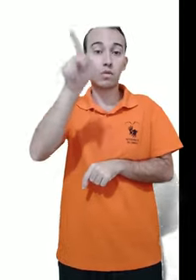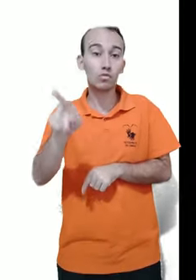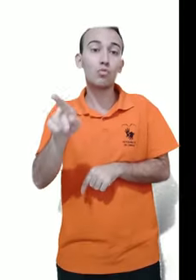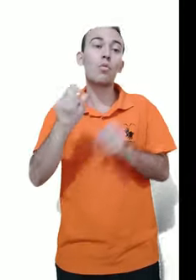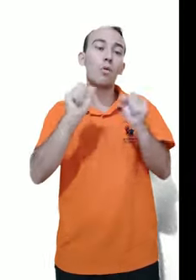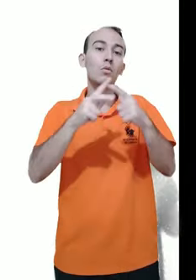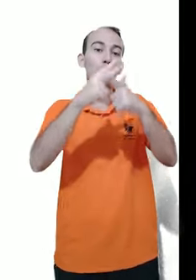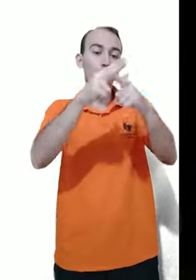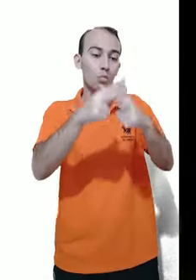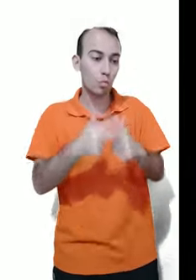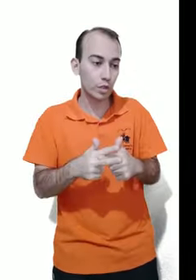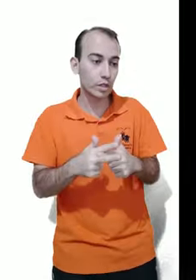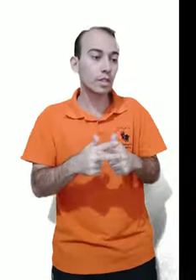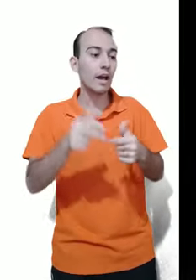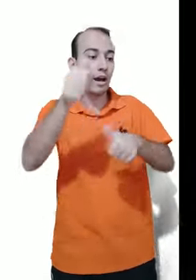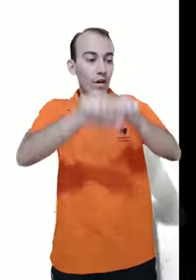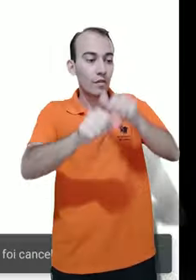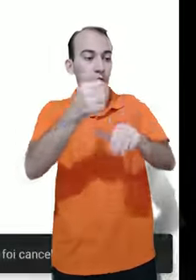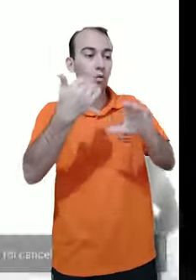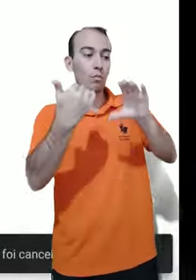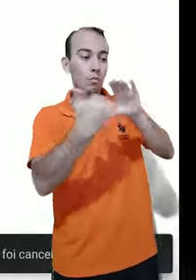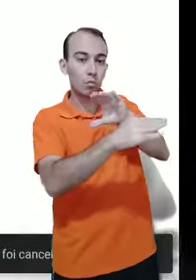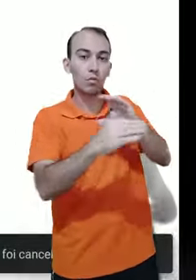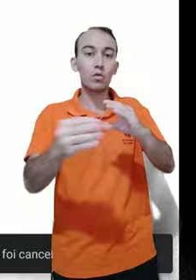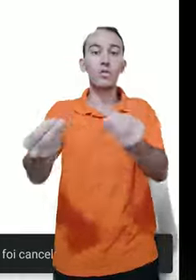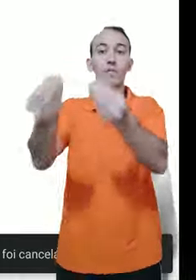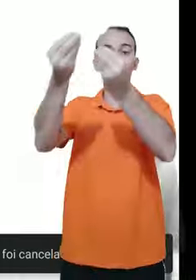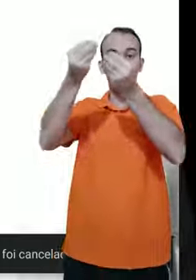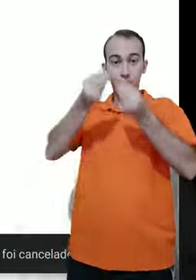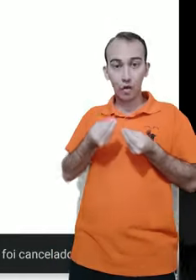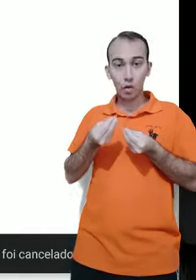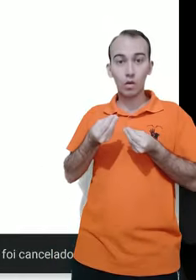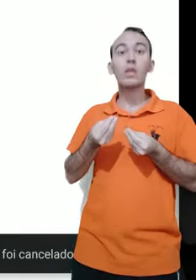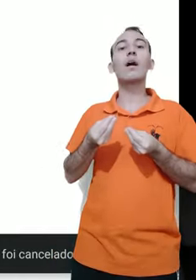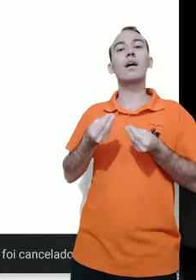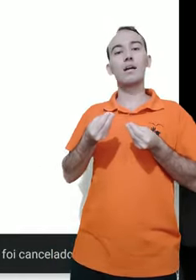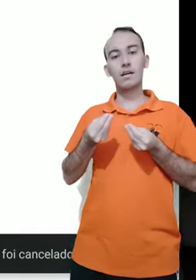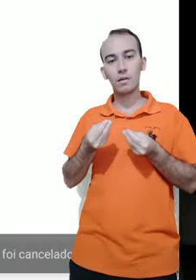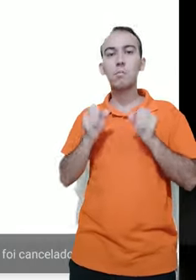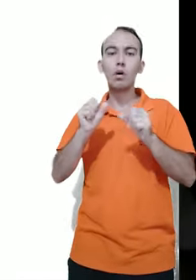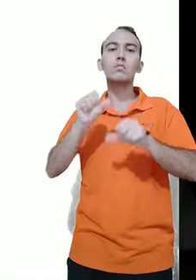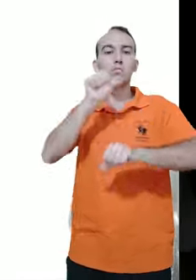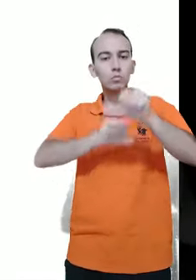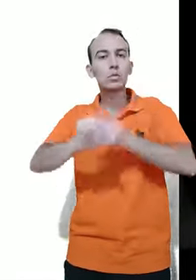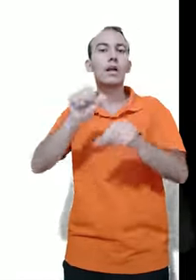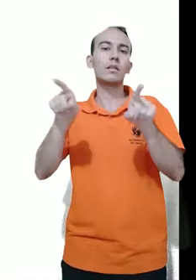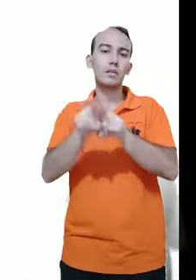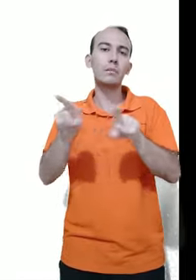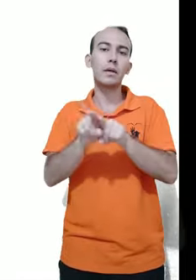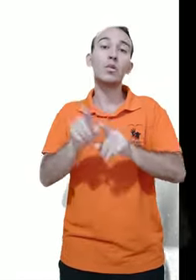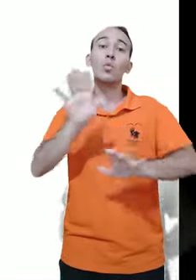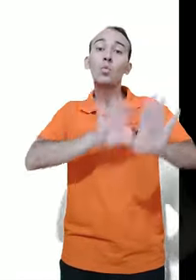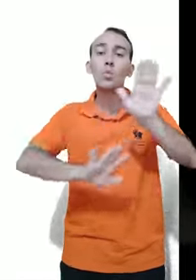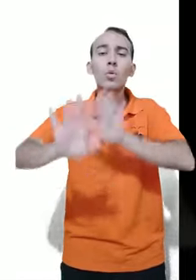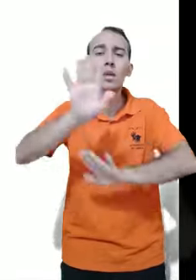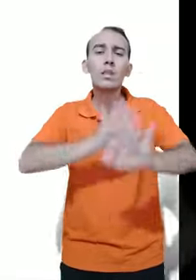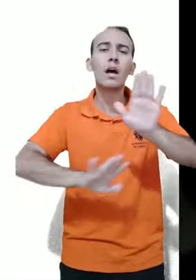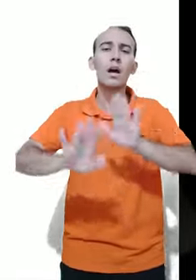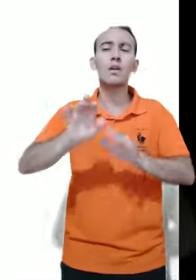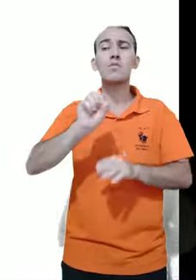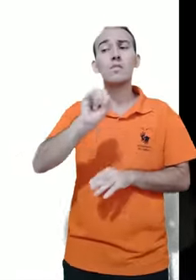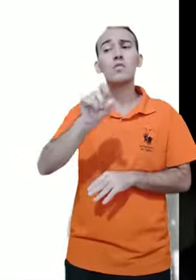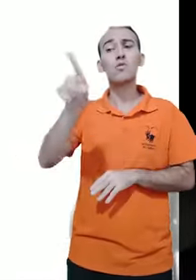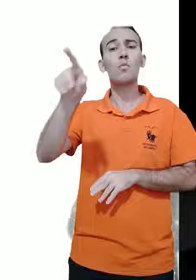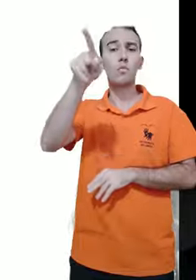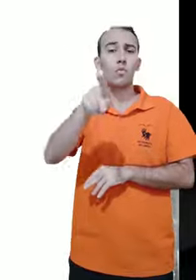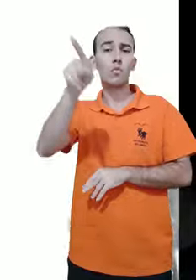por isso é muito importante o cuidado com essa opção de cancelamento é importante que ao cancelar determinada atividade você Especifique no comentário